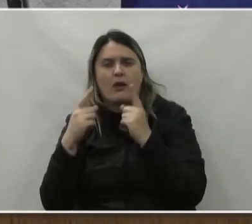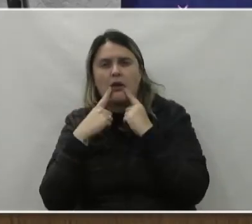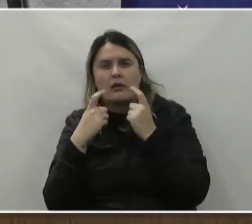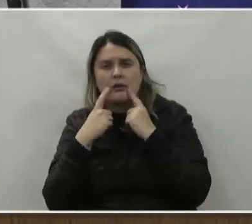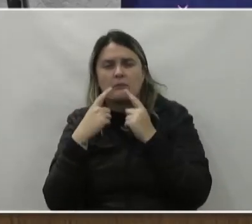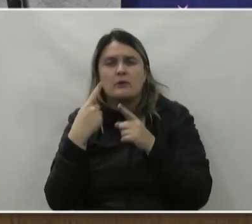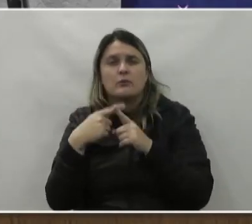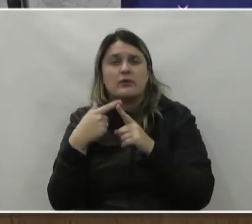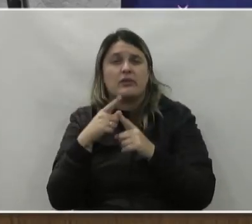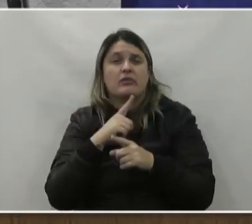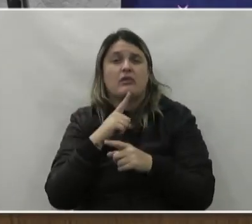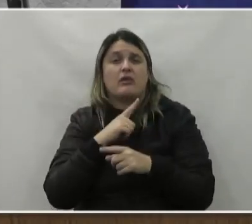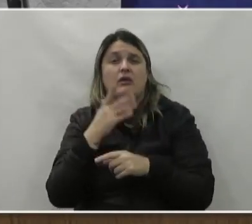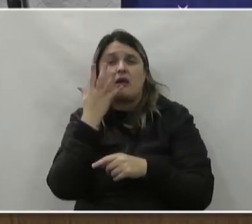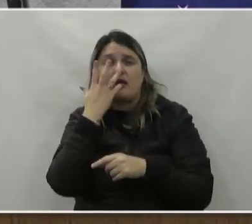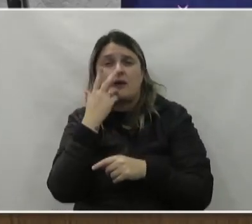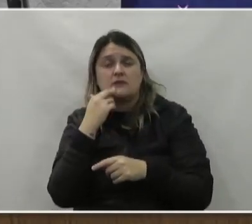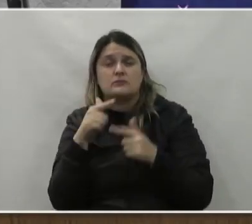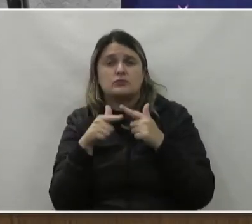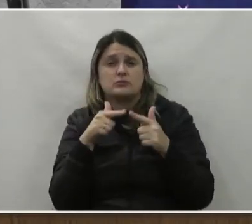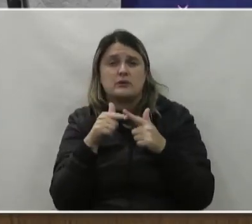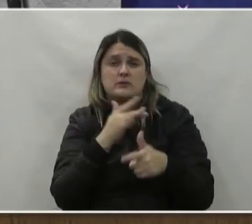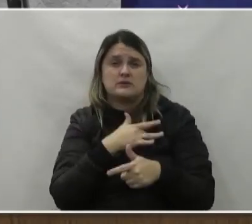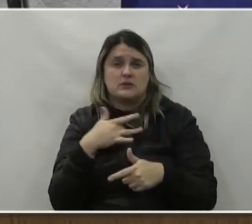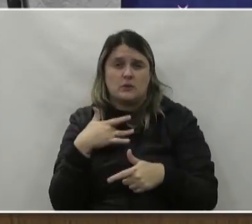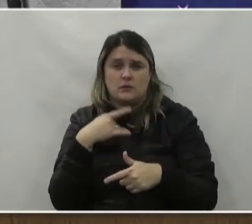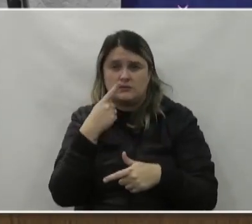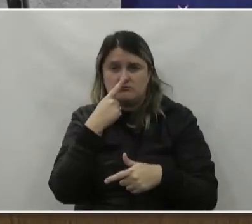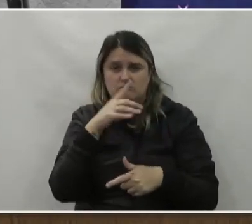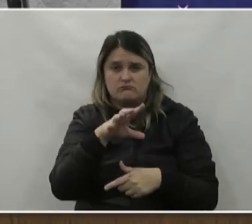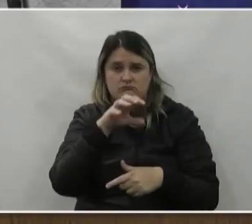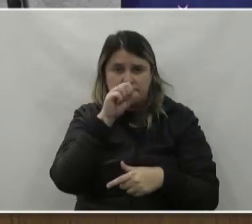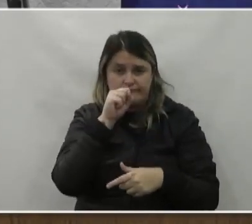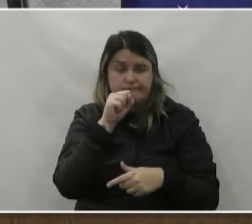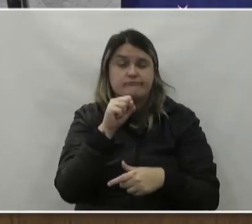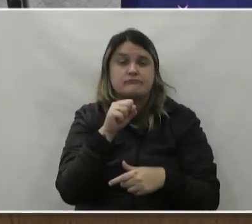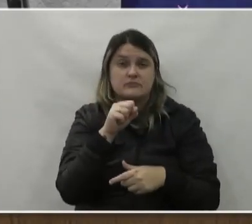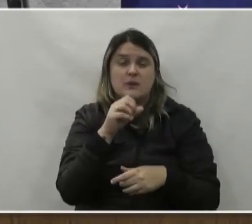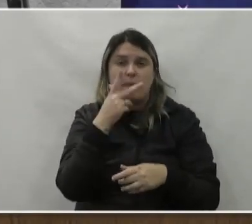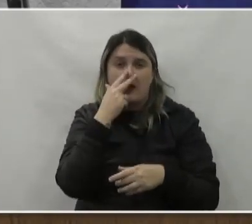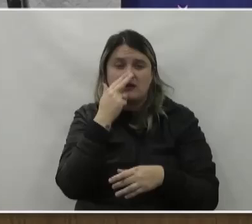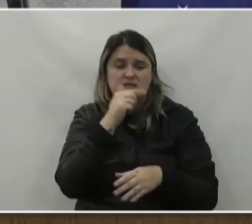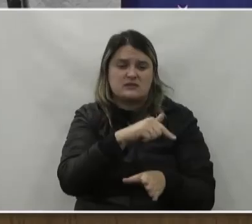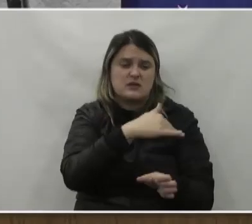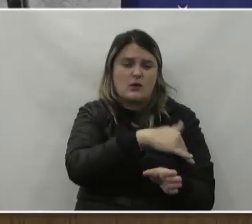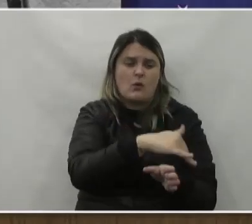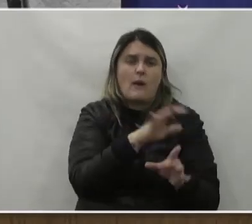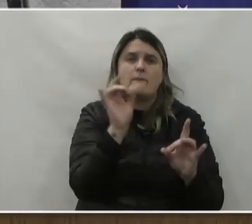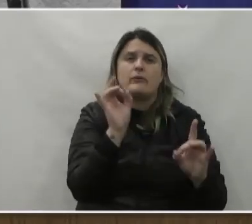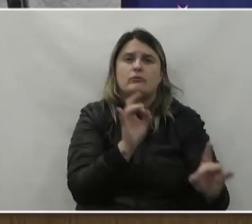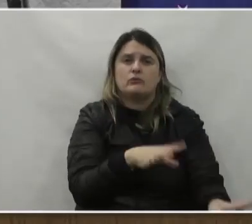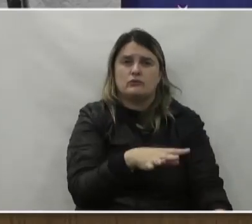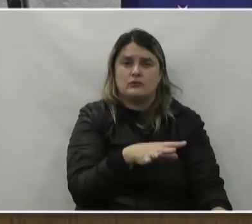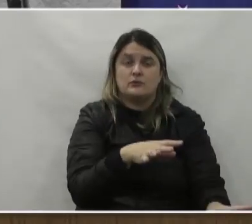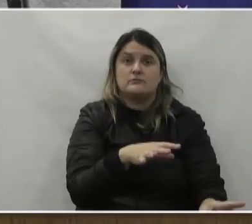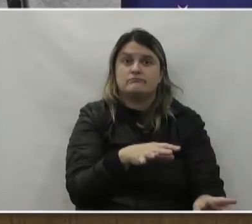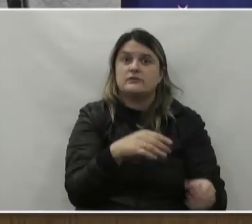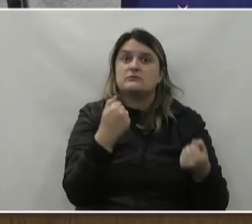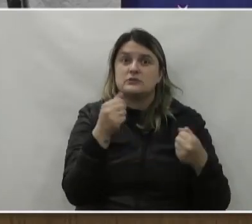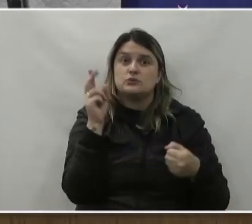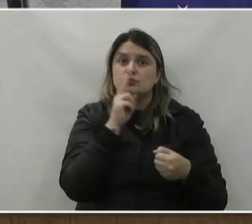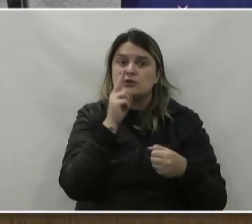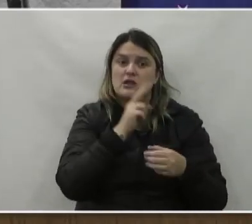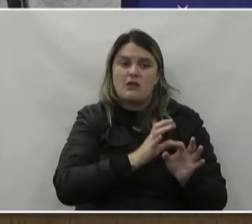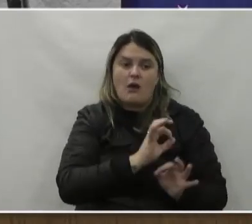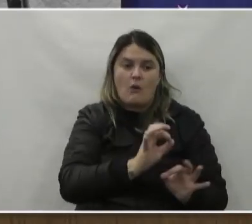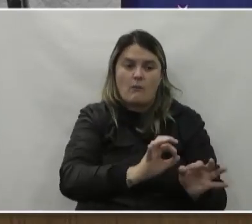crianças da região. Diante do cenário de abandono e da necessidade urgente de melhorias, solicita-se